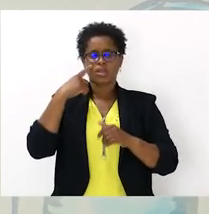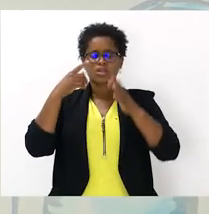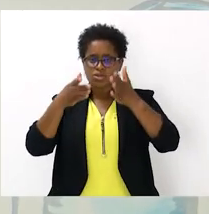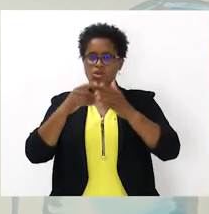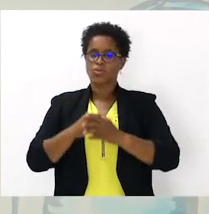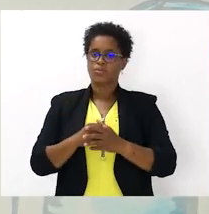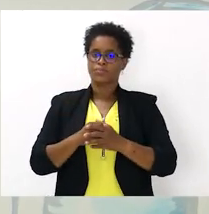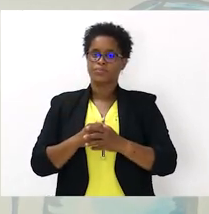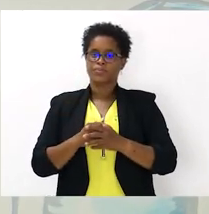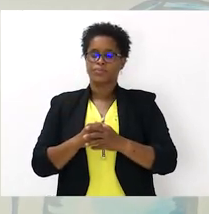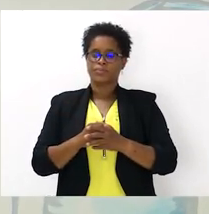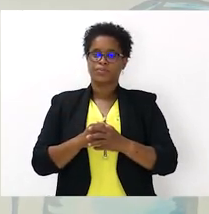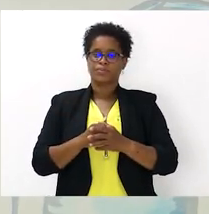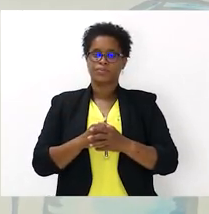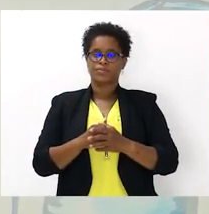Atenção,